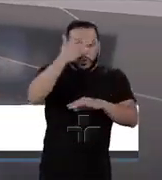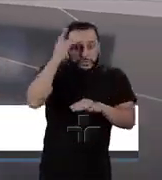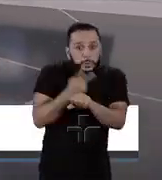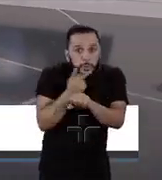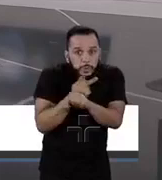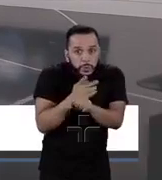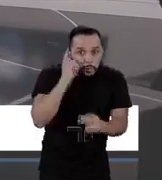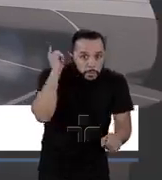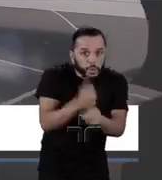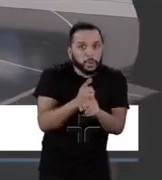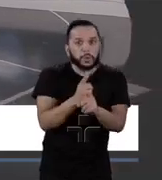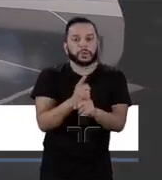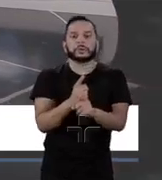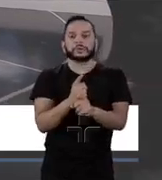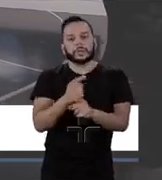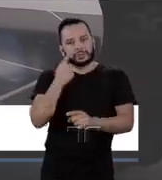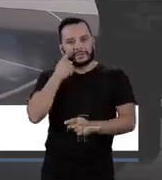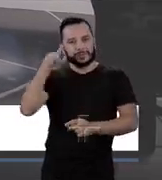já.